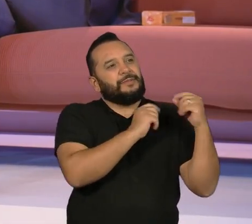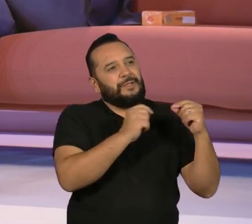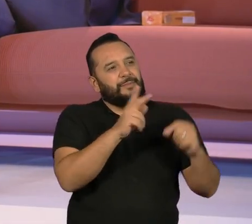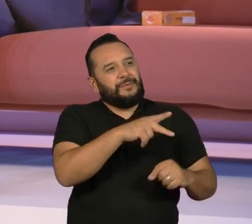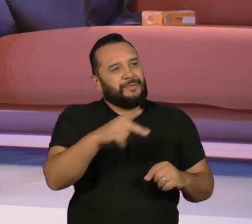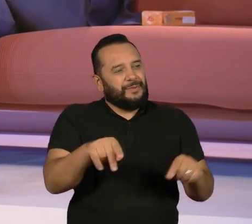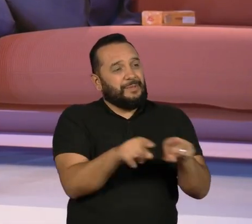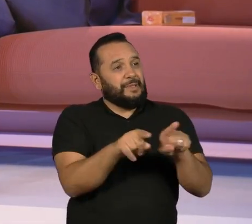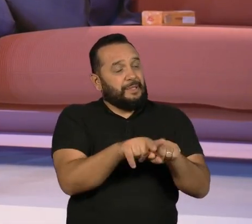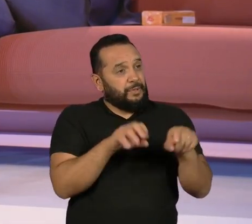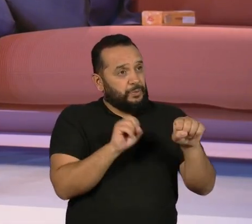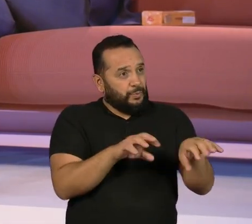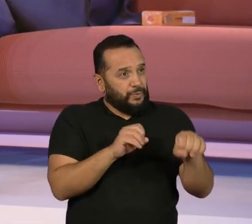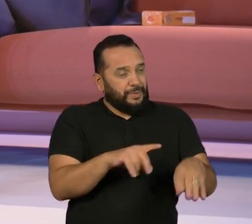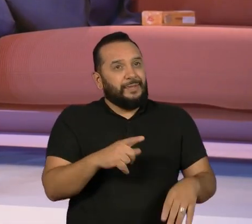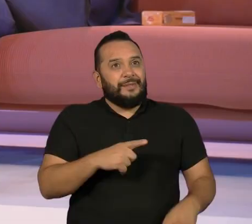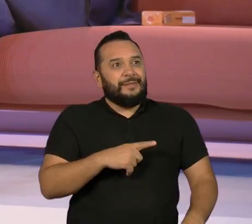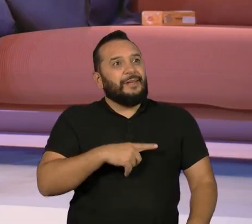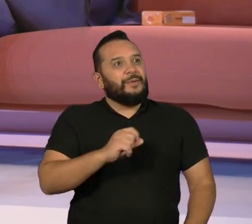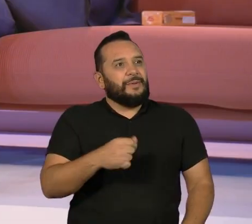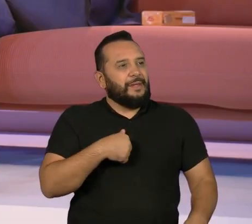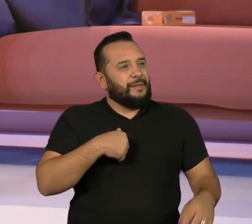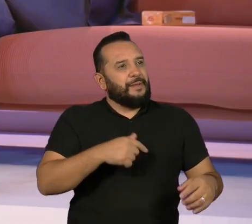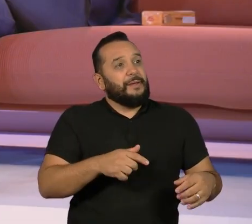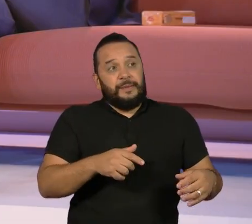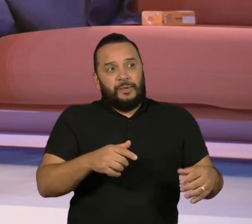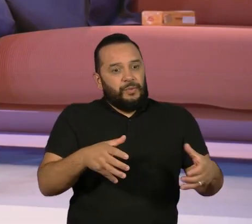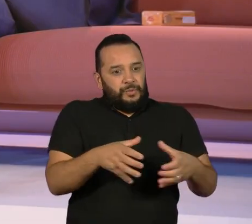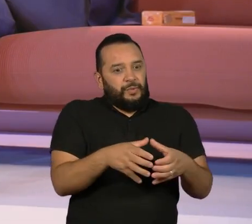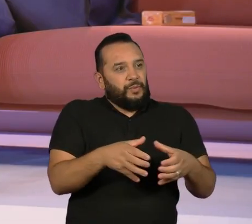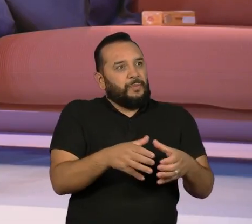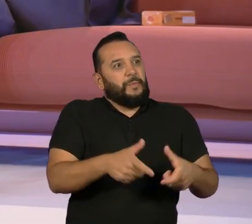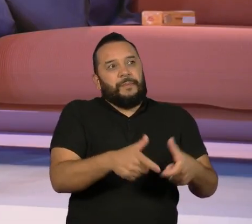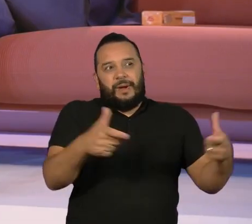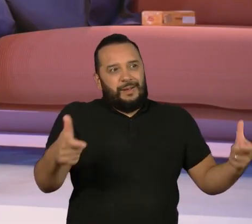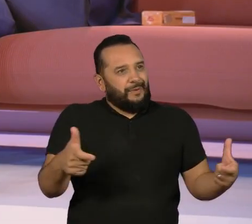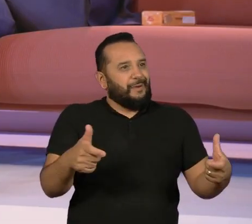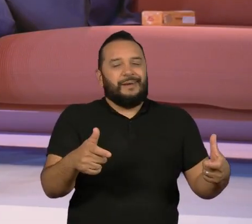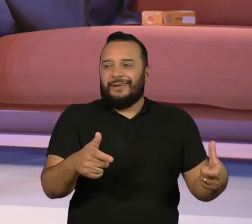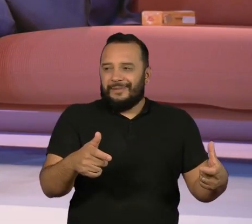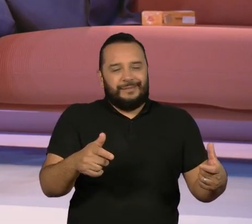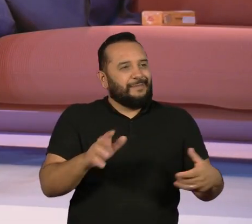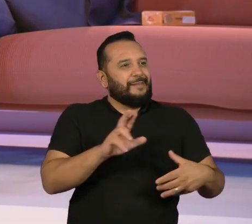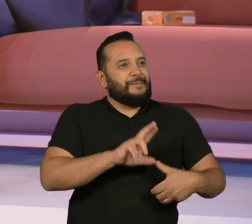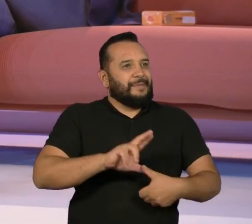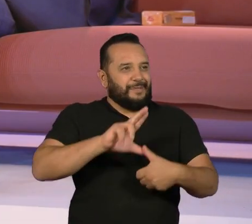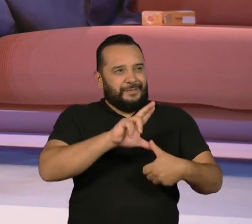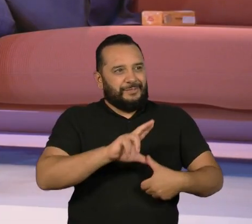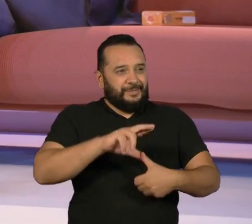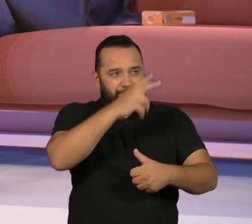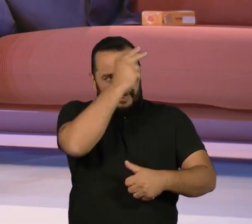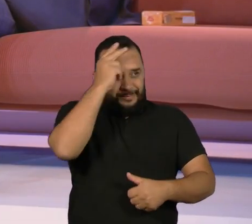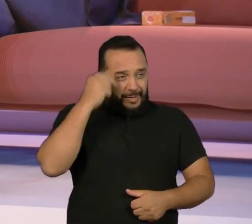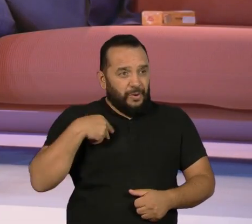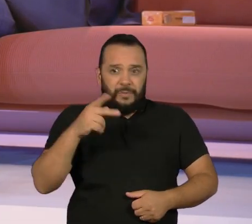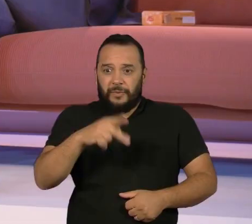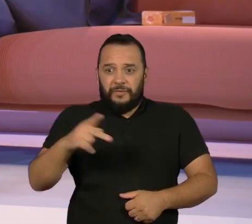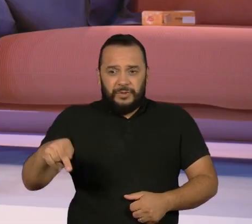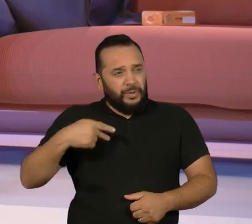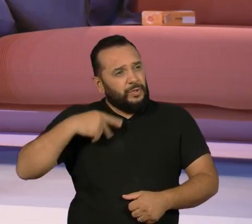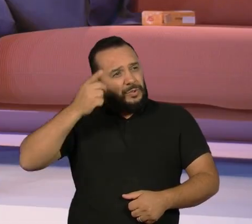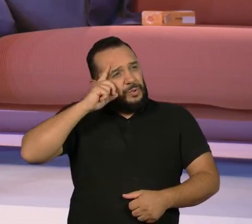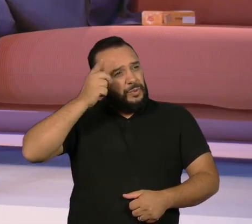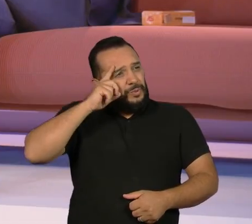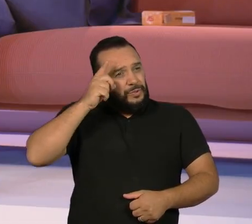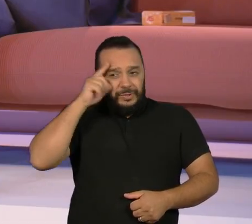educa. Você tem aqui a maior rede da América Latina, né, municipal, e professoras e professores que todos os dias